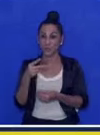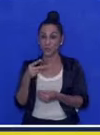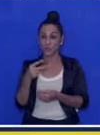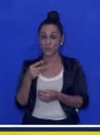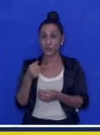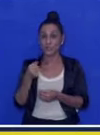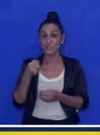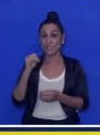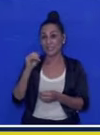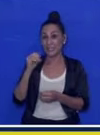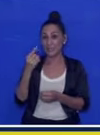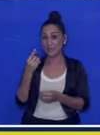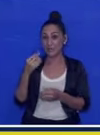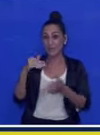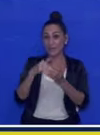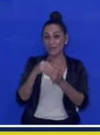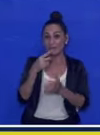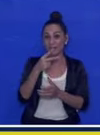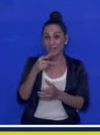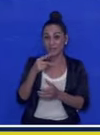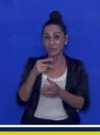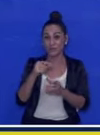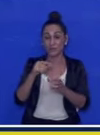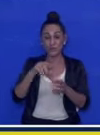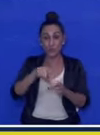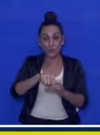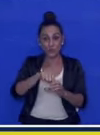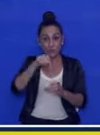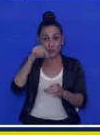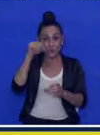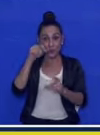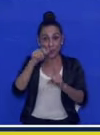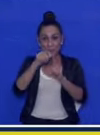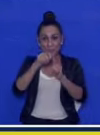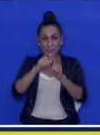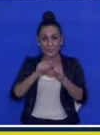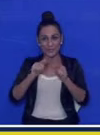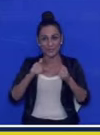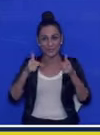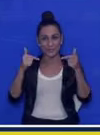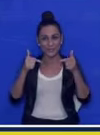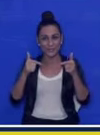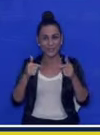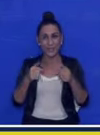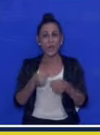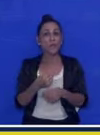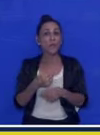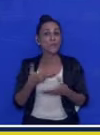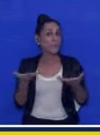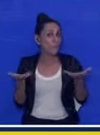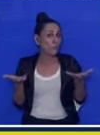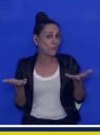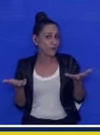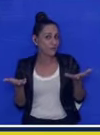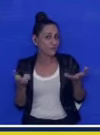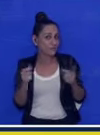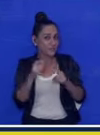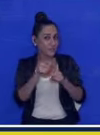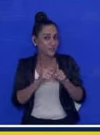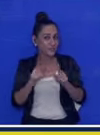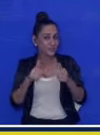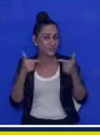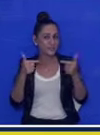bolas numeradas de 0 a 12. Sorteio do mês da sorte. Qual é o seu mês da sorte? Está